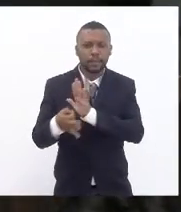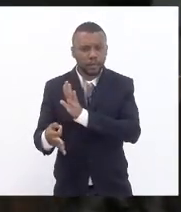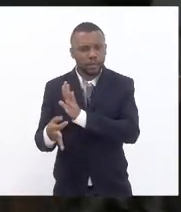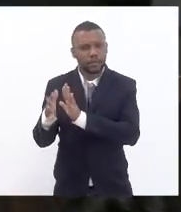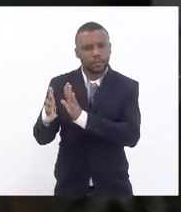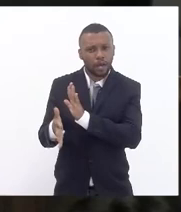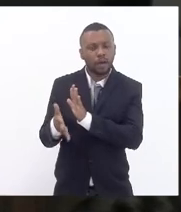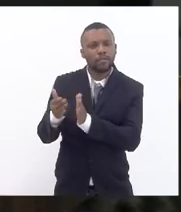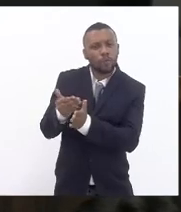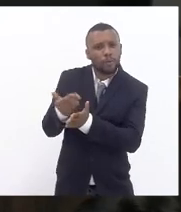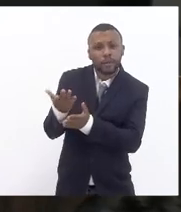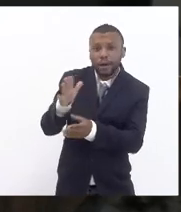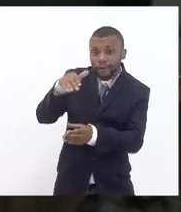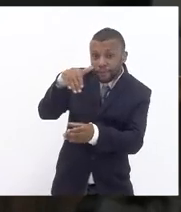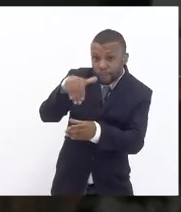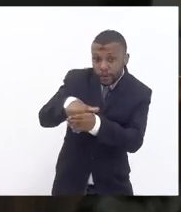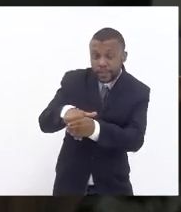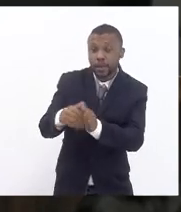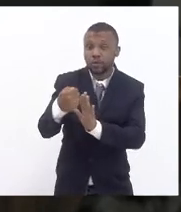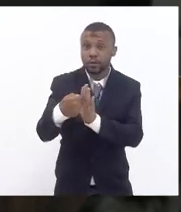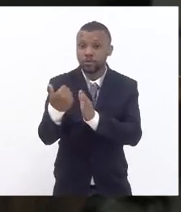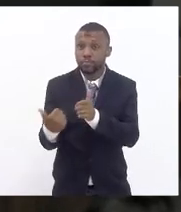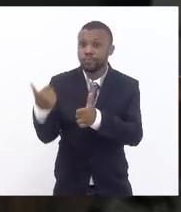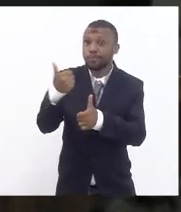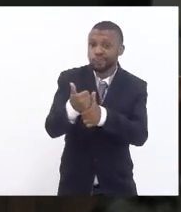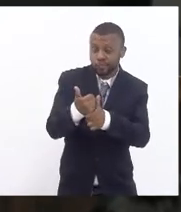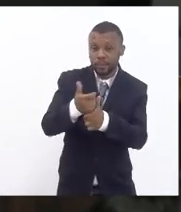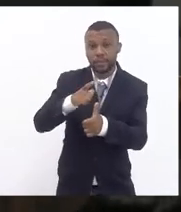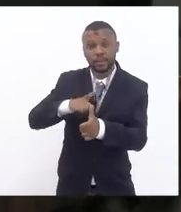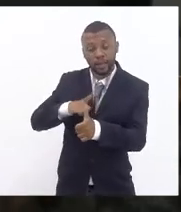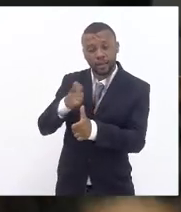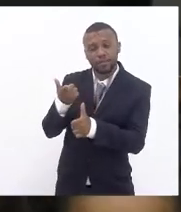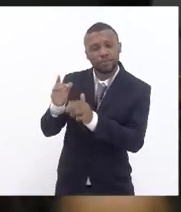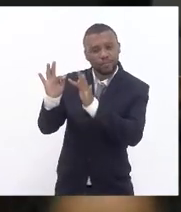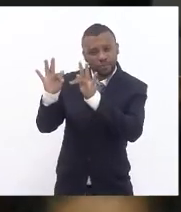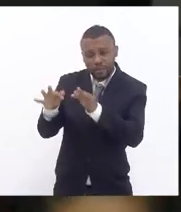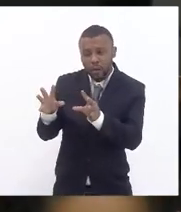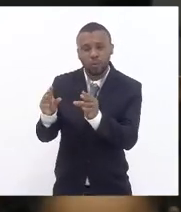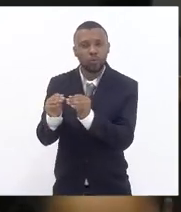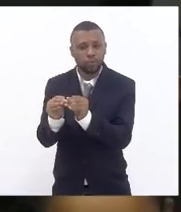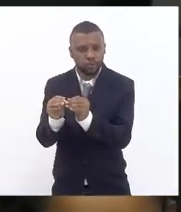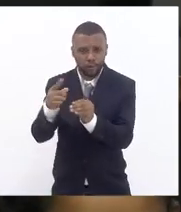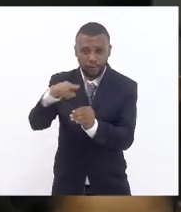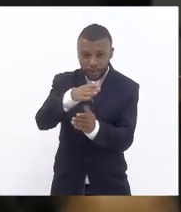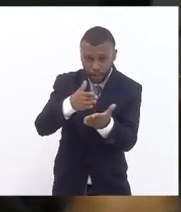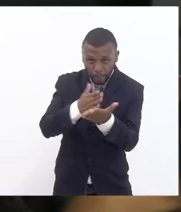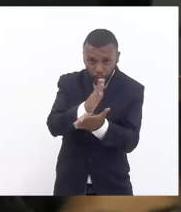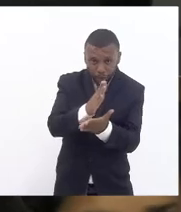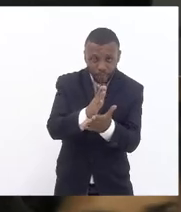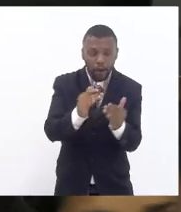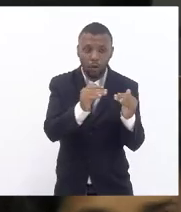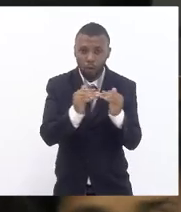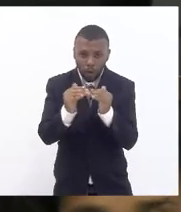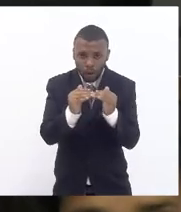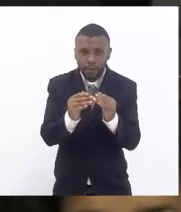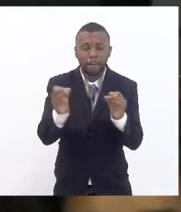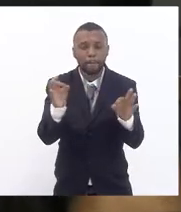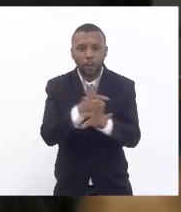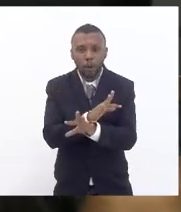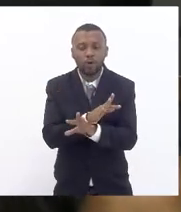em votação, substitutivo, com forma final. Senhores que aprovam, permaneçam como estão. Aprovado, vai ao